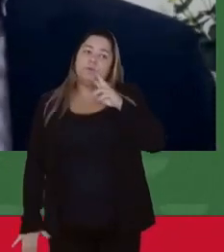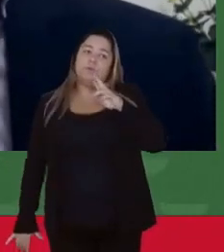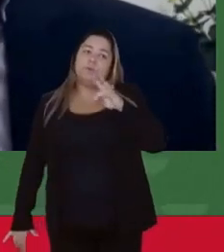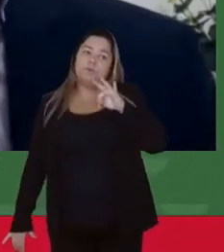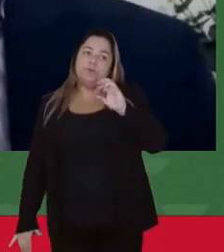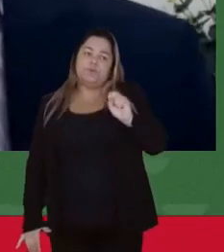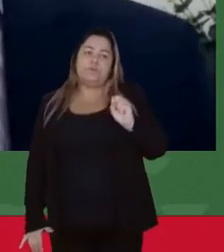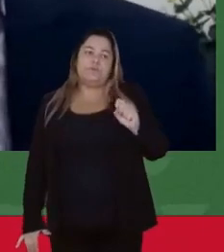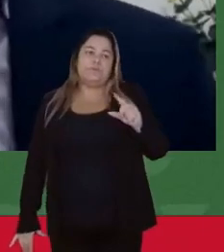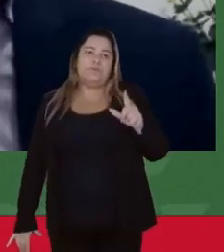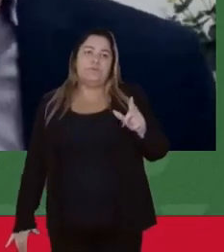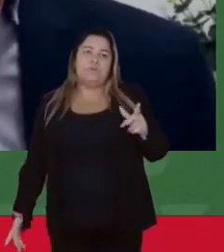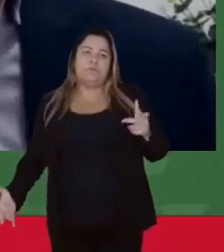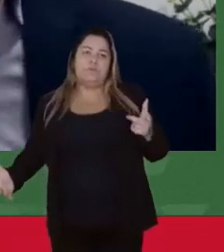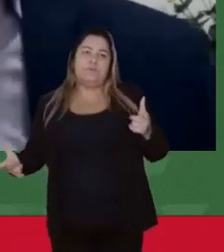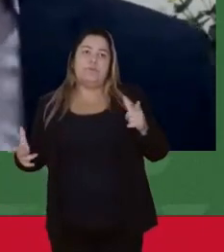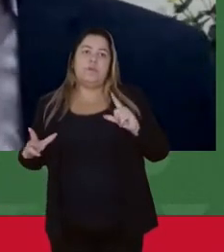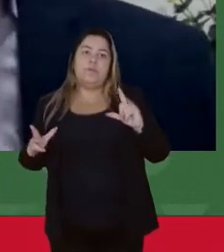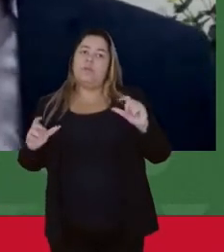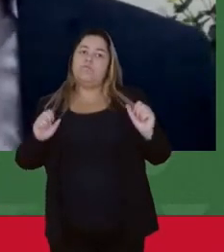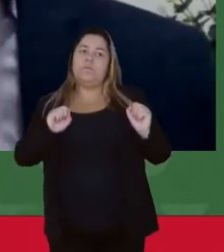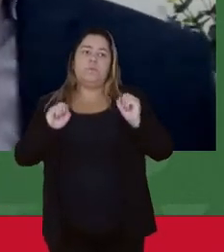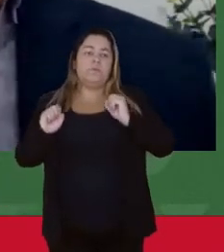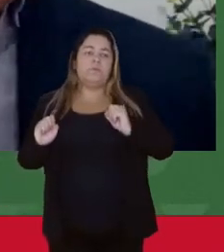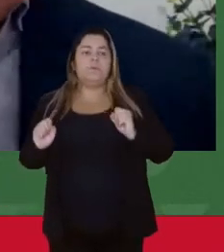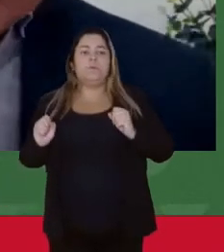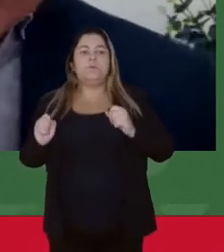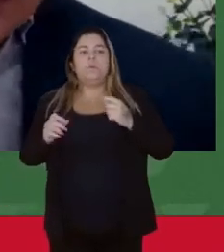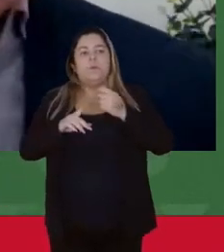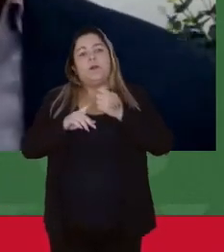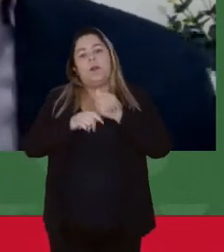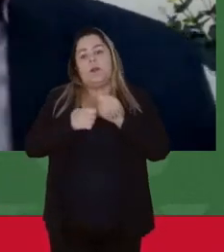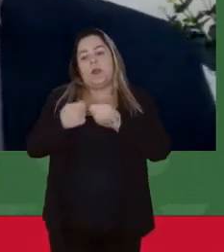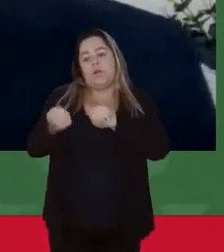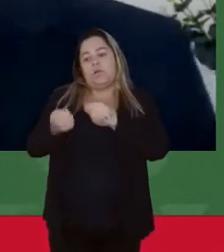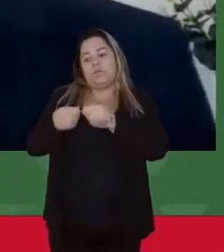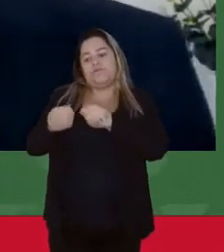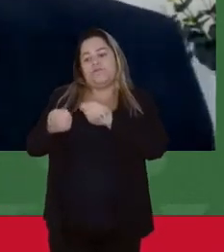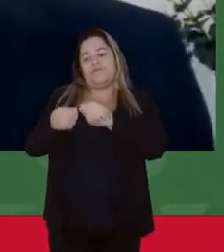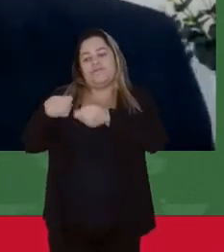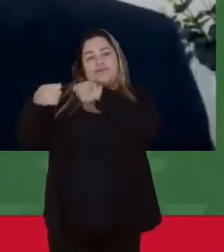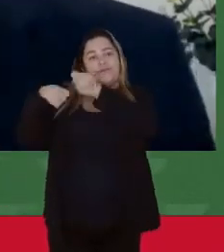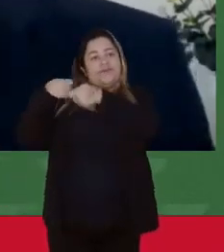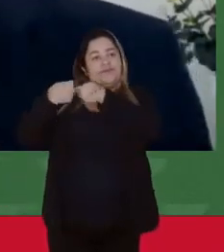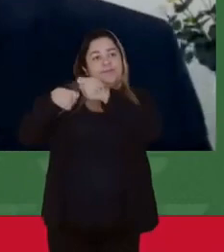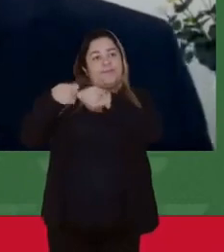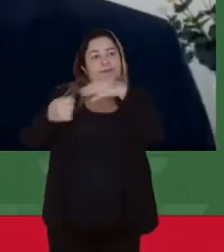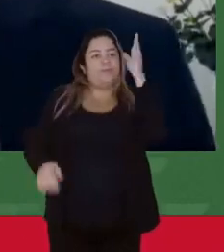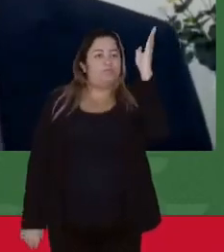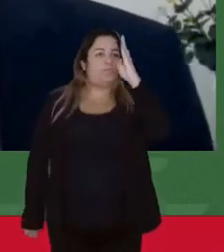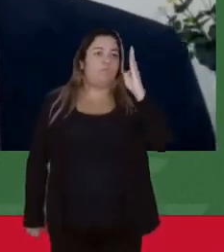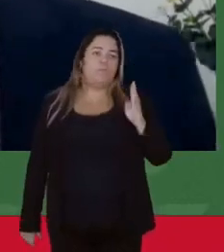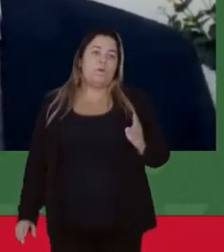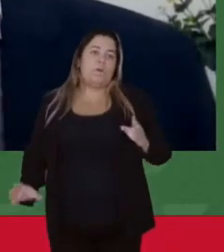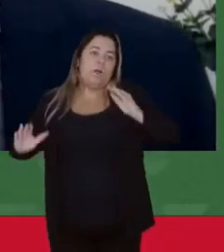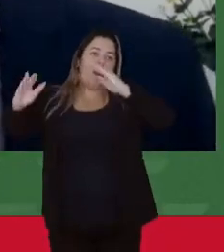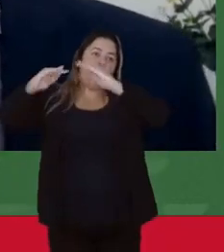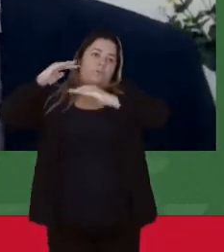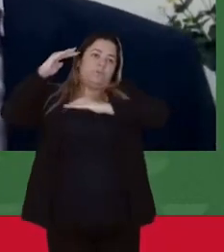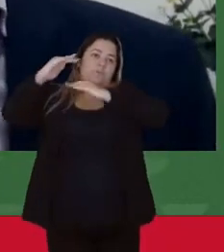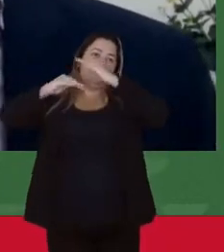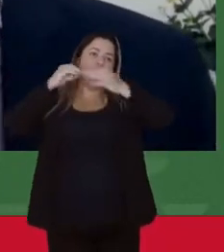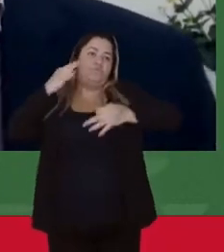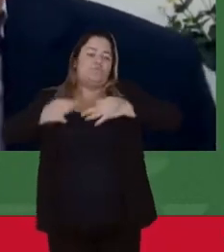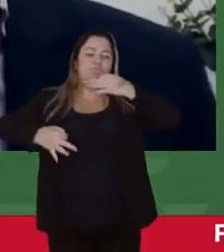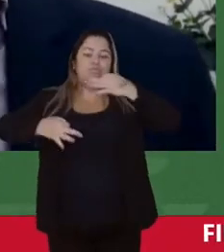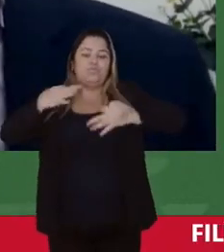pelo contrário, não tem nenhum modelo econômico capaz de fazer o Brasil voltar a crescer, fazer o Brasil voltar a ser justo, se